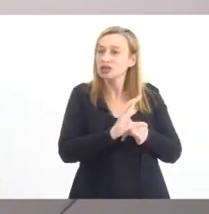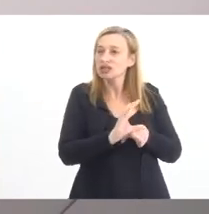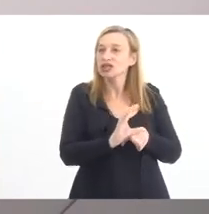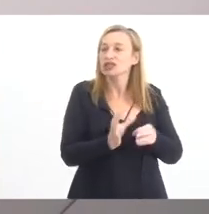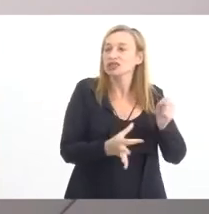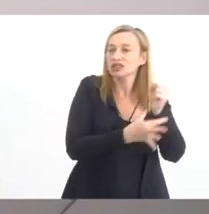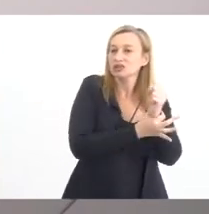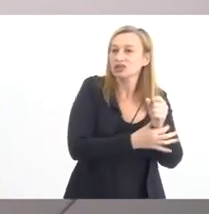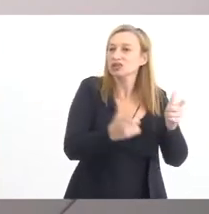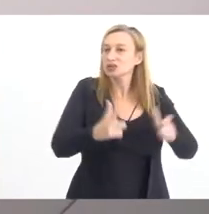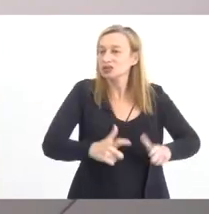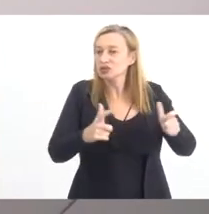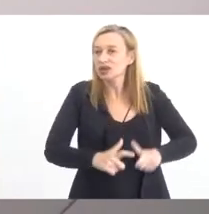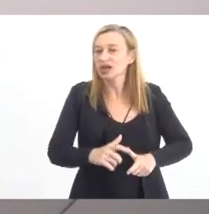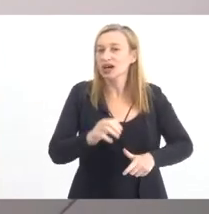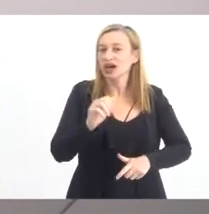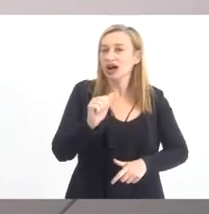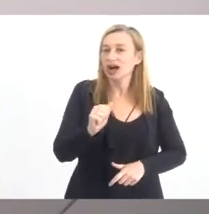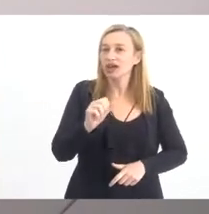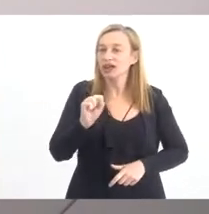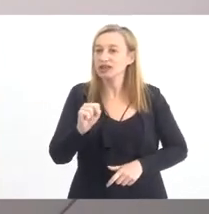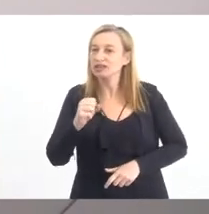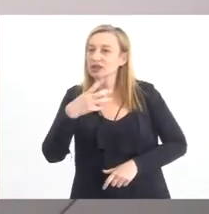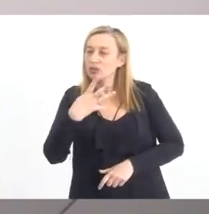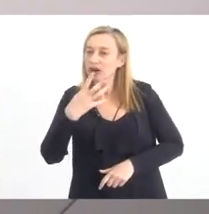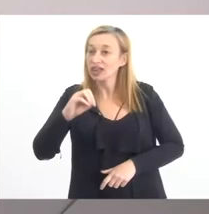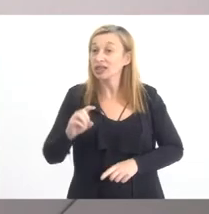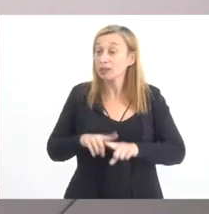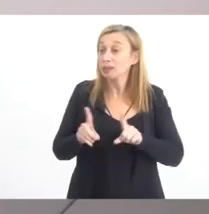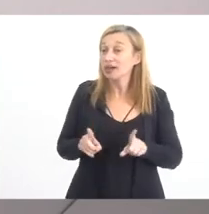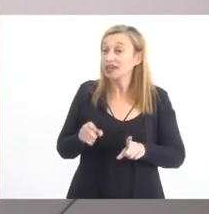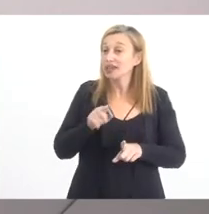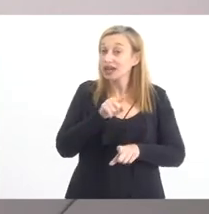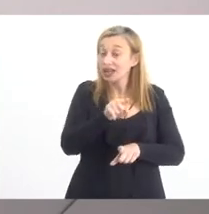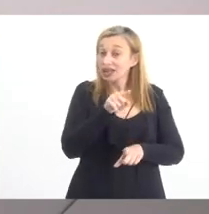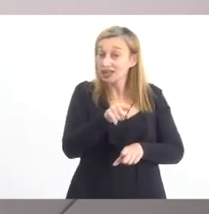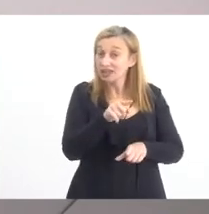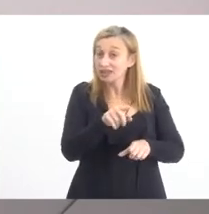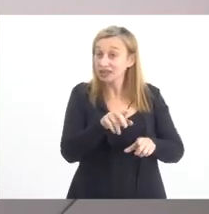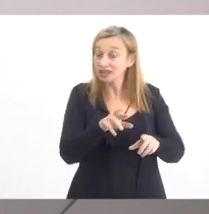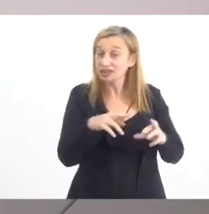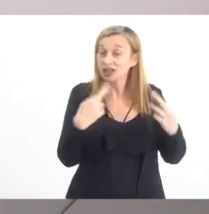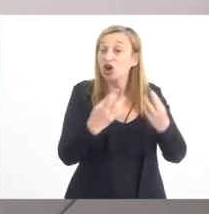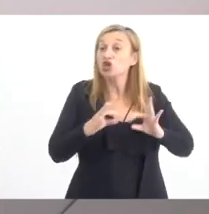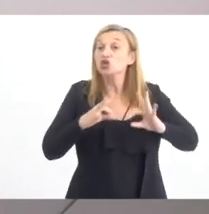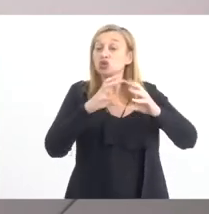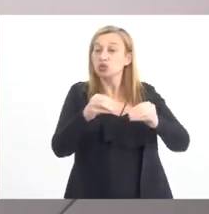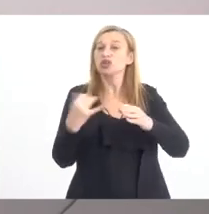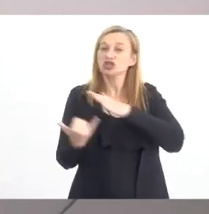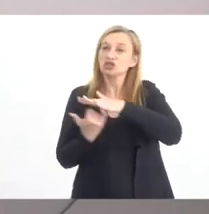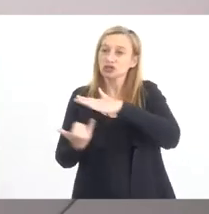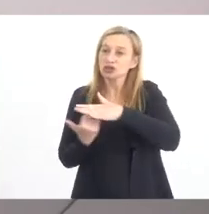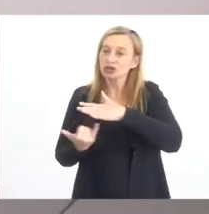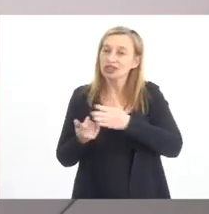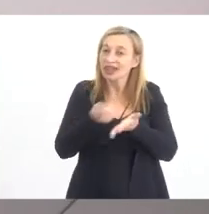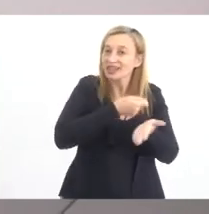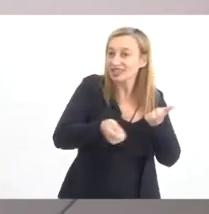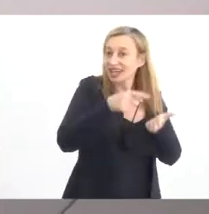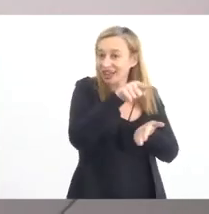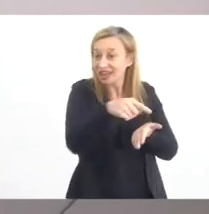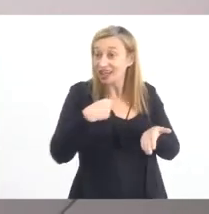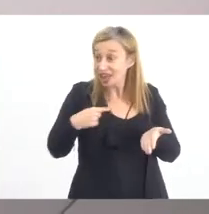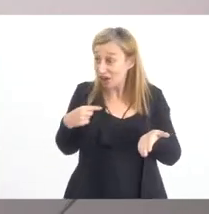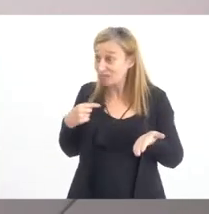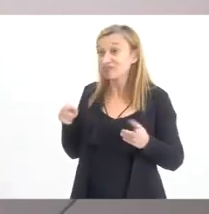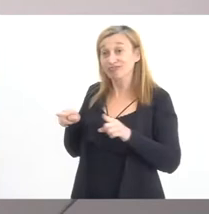região AIS-40. Mas aquele manifesto, sim, todas as instituições que ali assinaram e eu